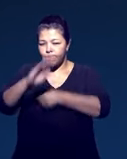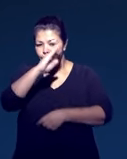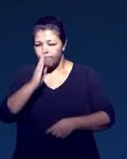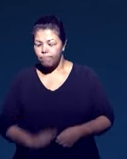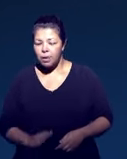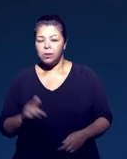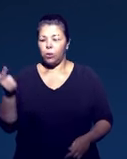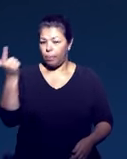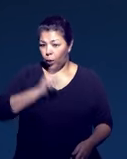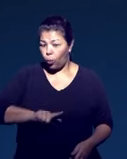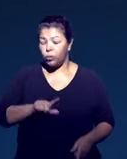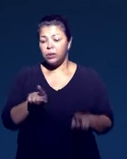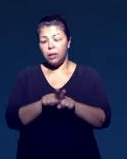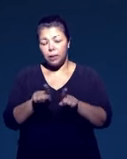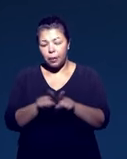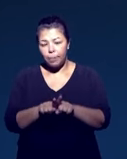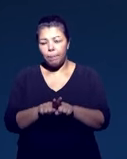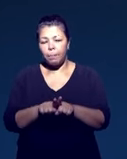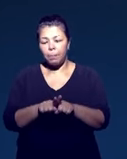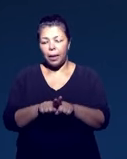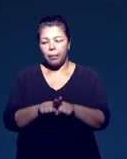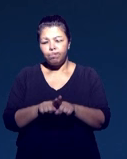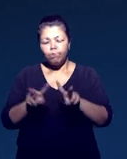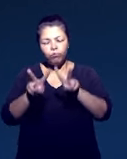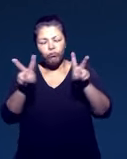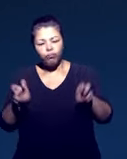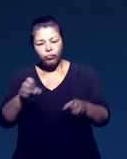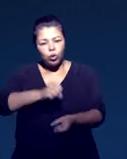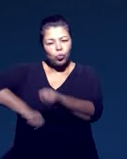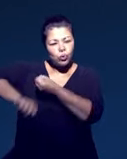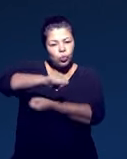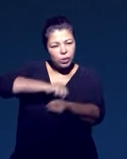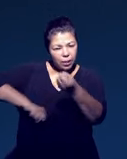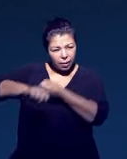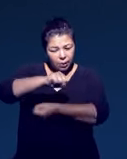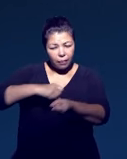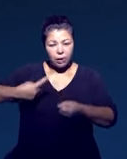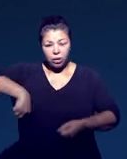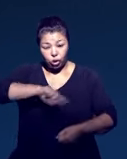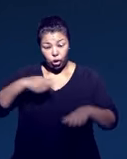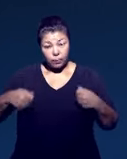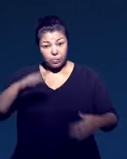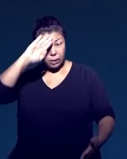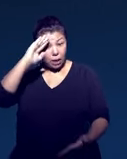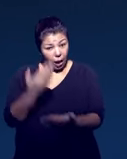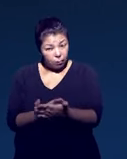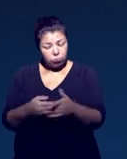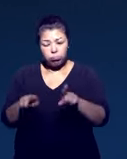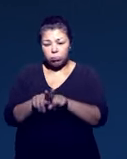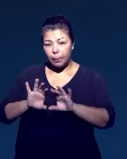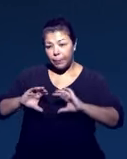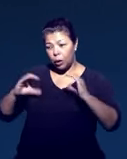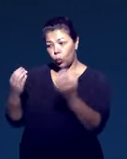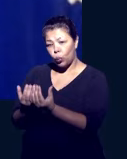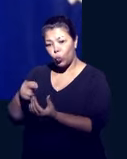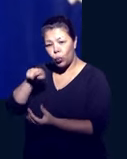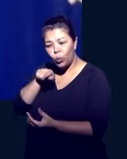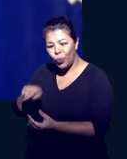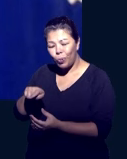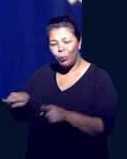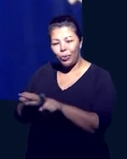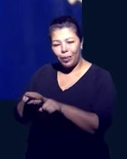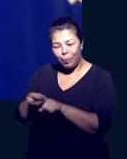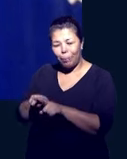seja sustentável nós precisamos e devemos confiar na equipe Econômica que deve fazer esse direcionamento